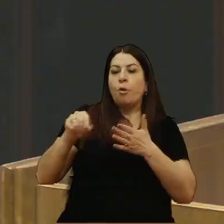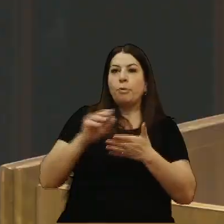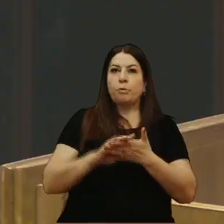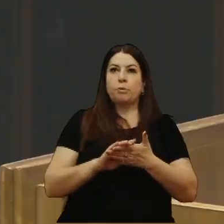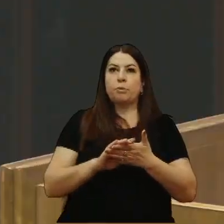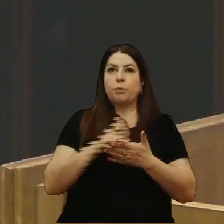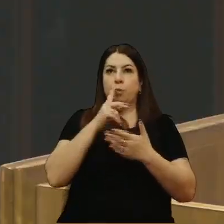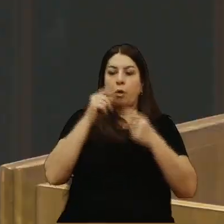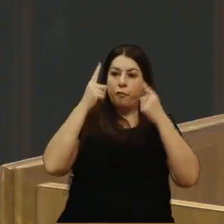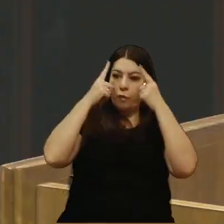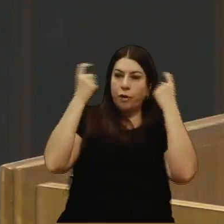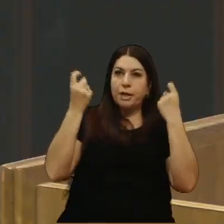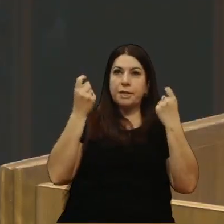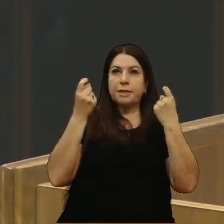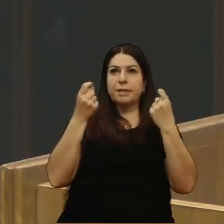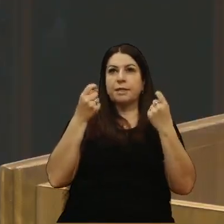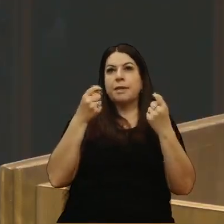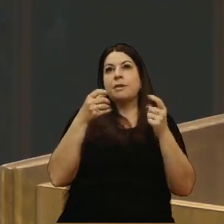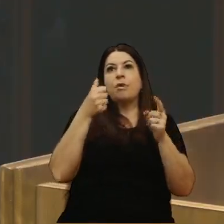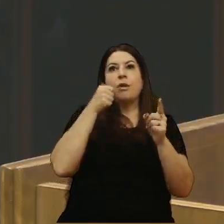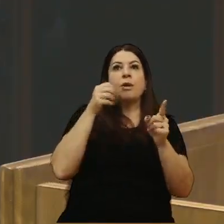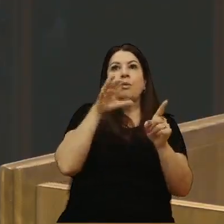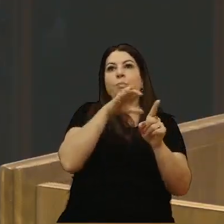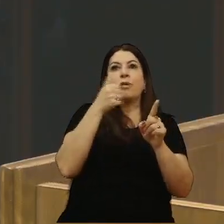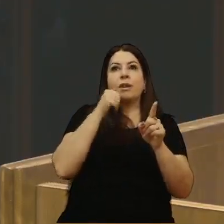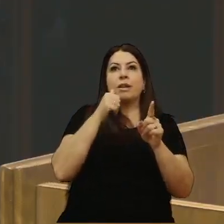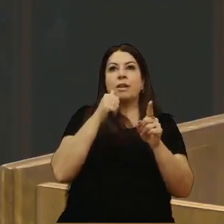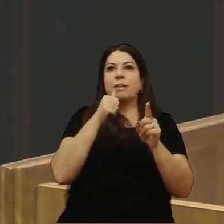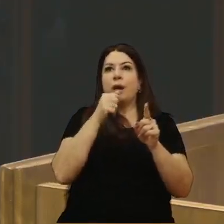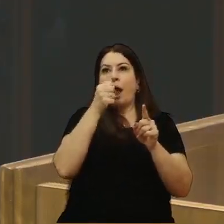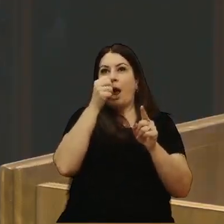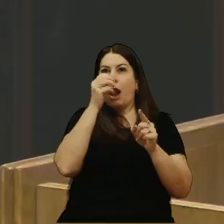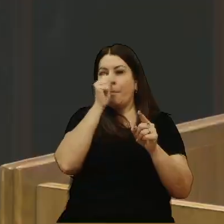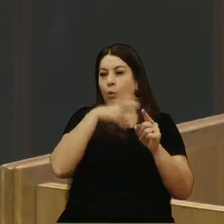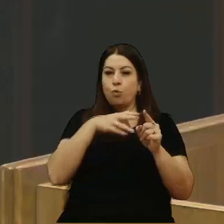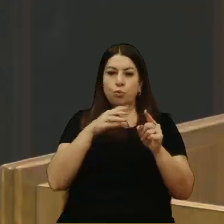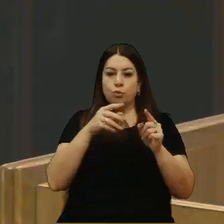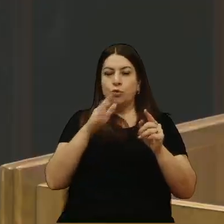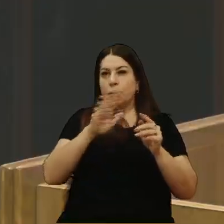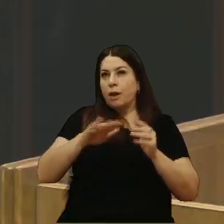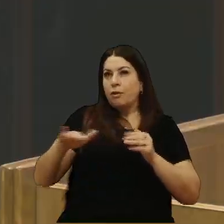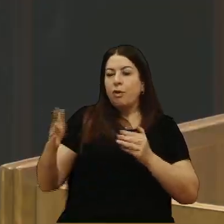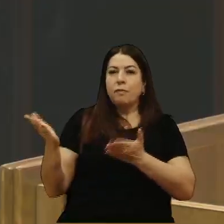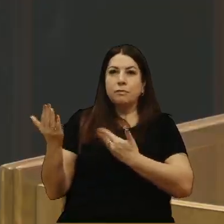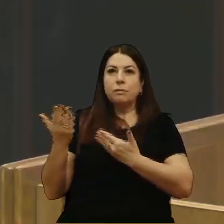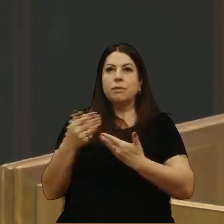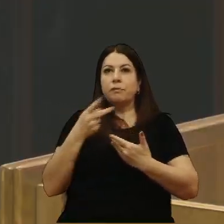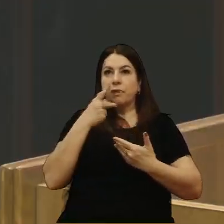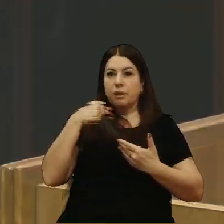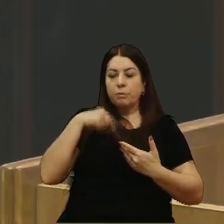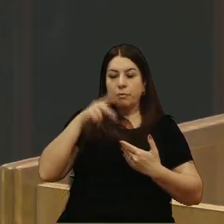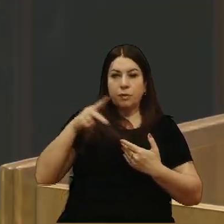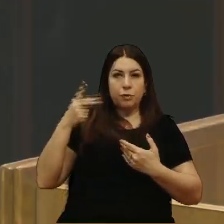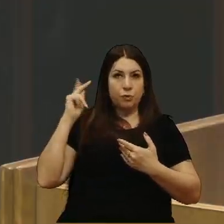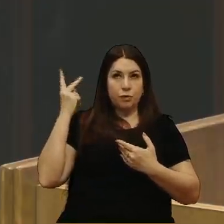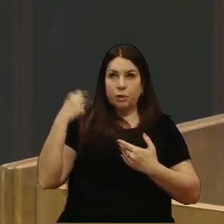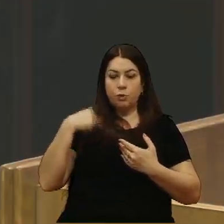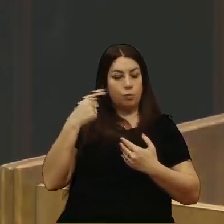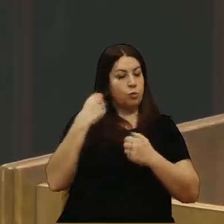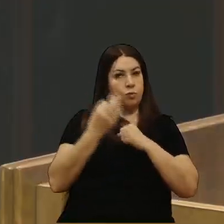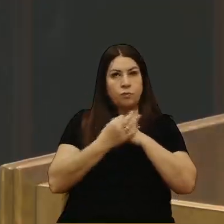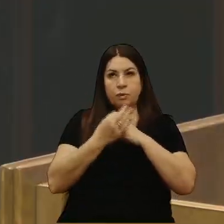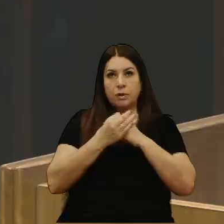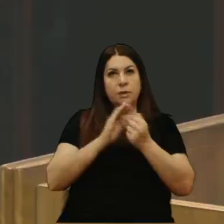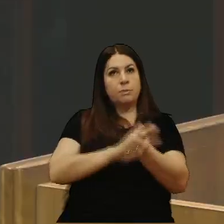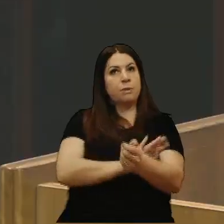como violência contra a mulher, assim como abuso de vulnerável ou tantos outros, e aqui fala um professor de história, eu não sou advogado,